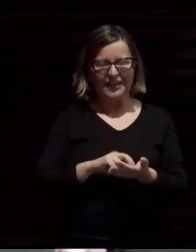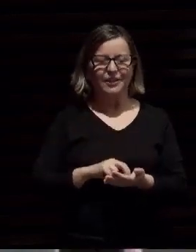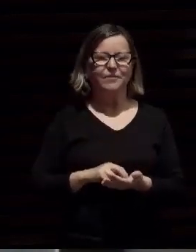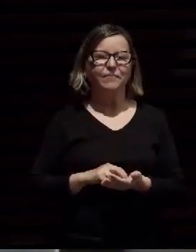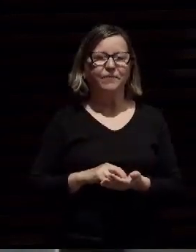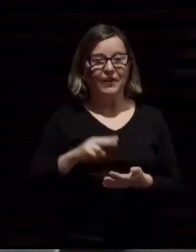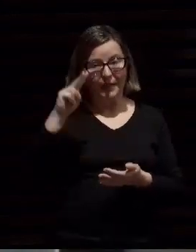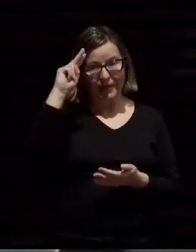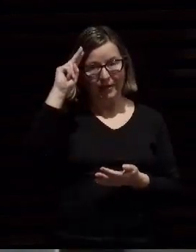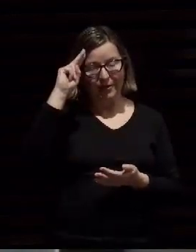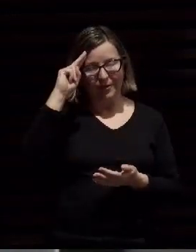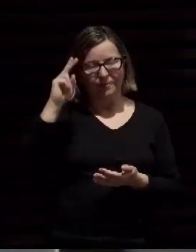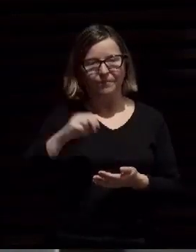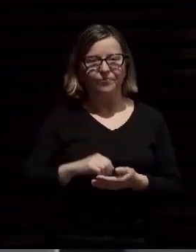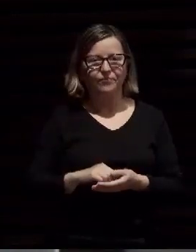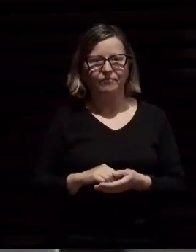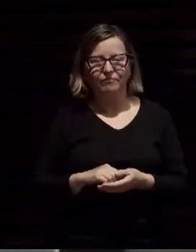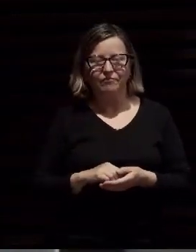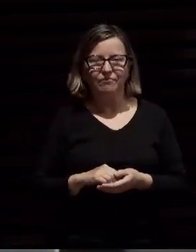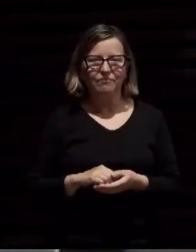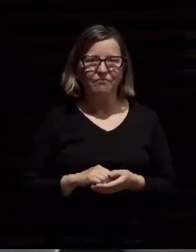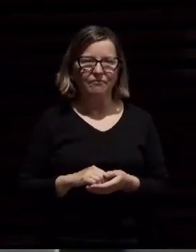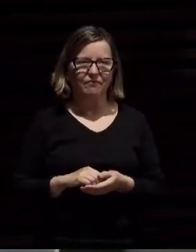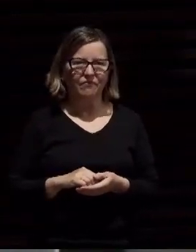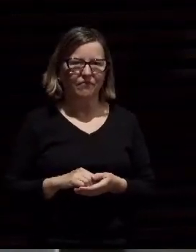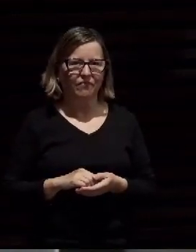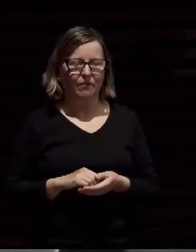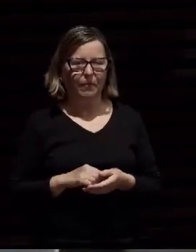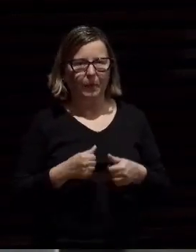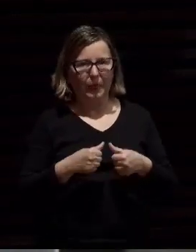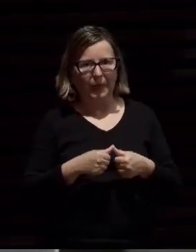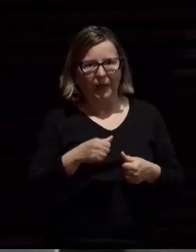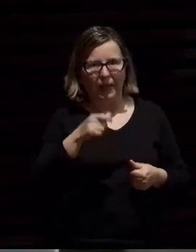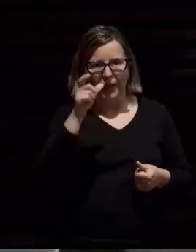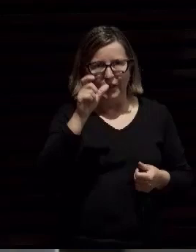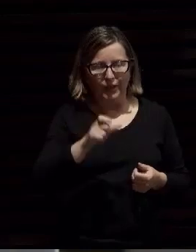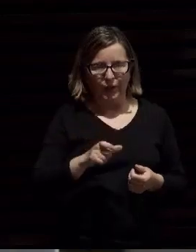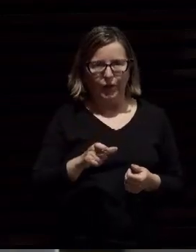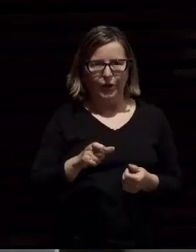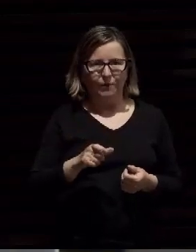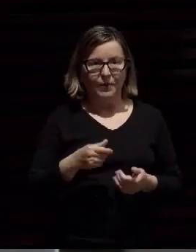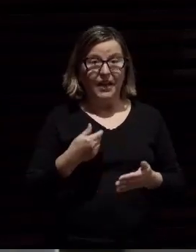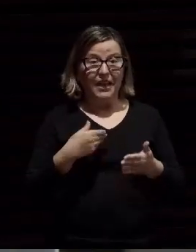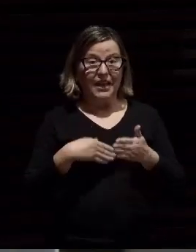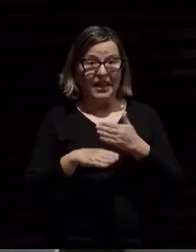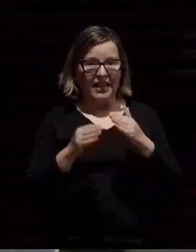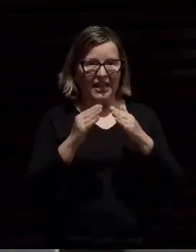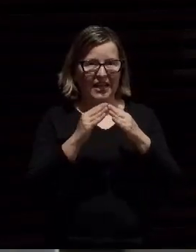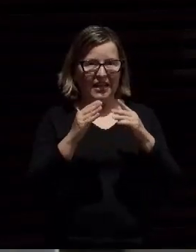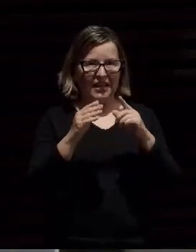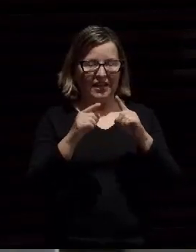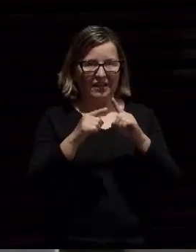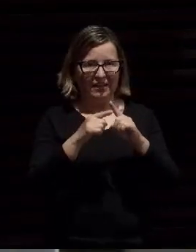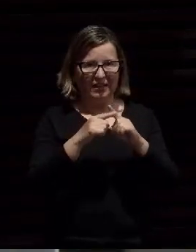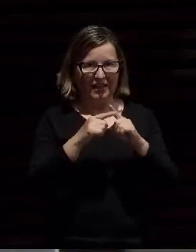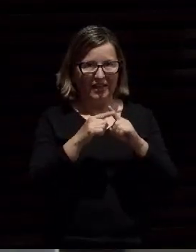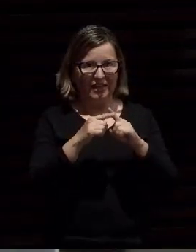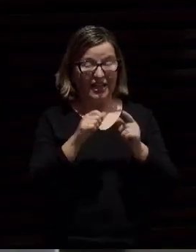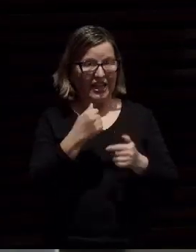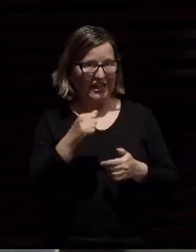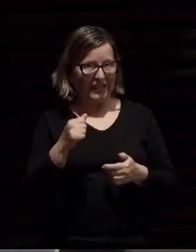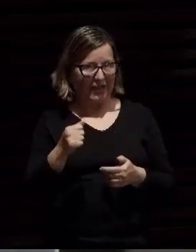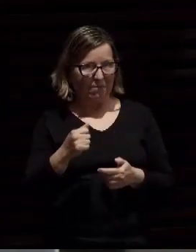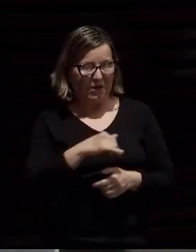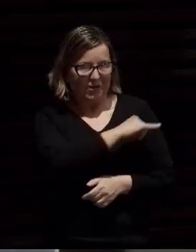Aí ele era de uma igreja Assembleia de Deus lá no Rio de Janeiro. A esposa dele era funcionária do